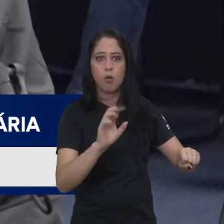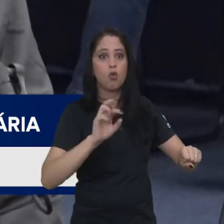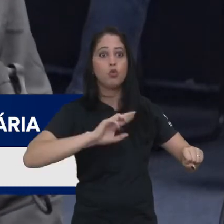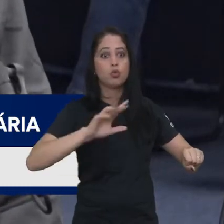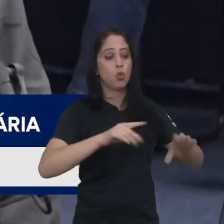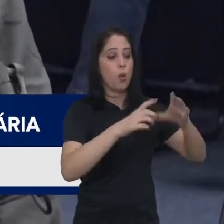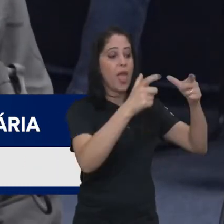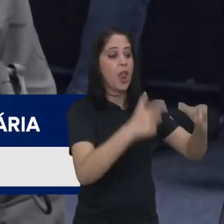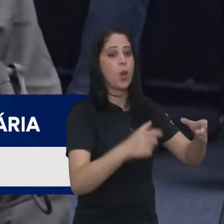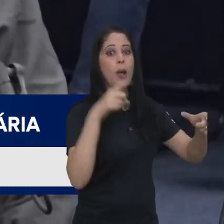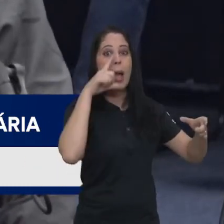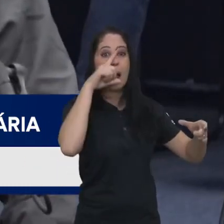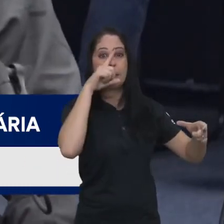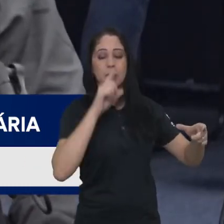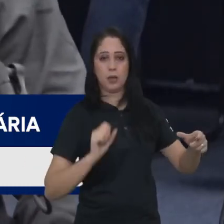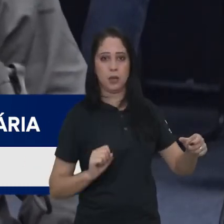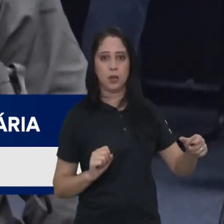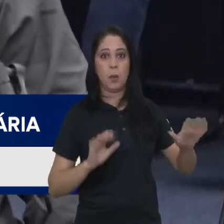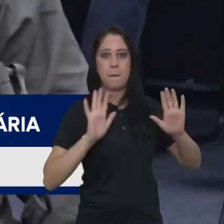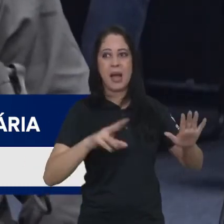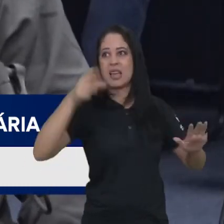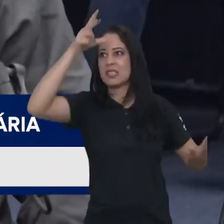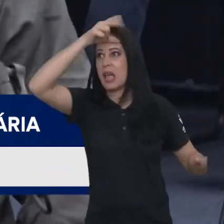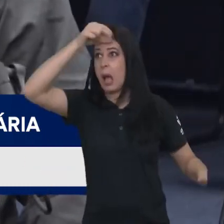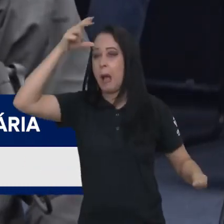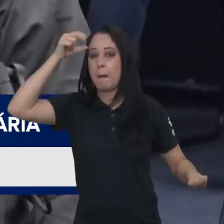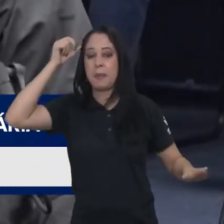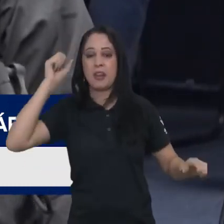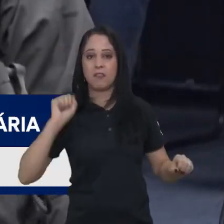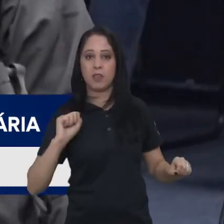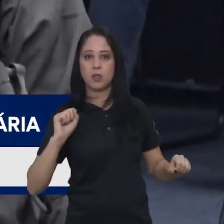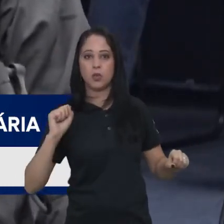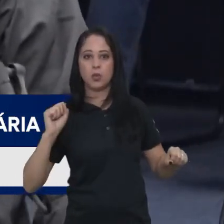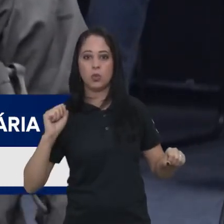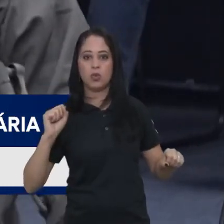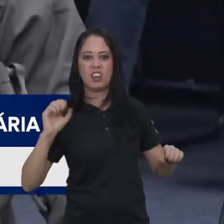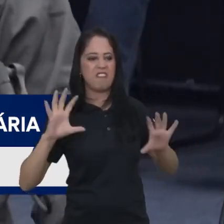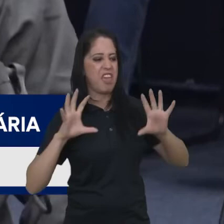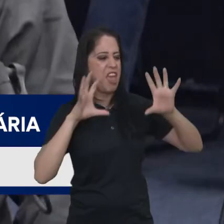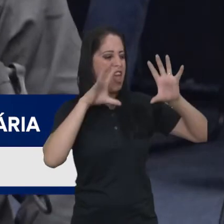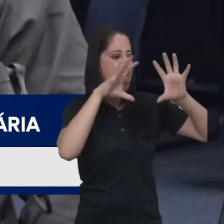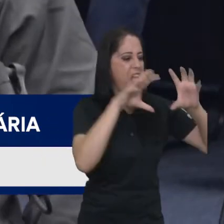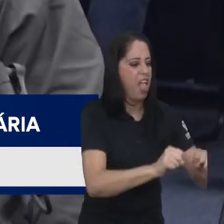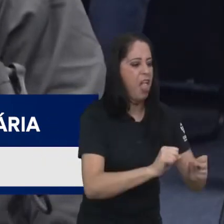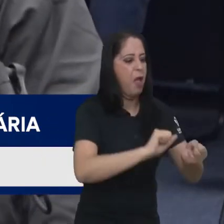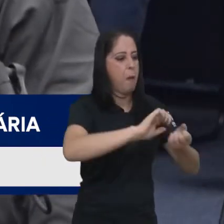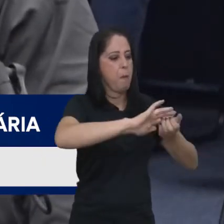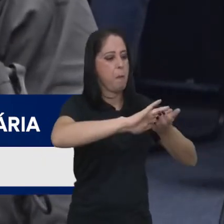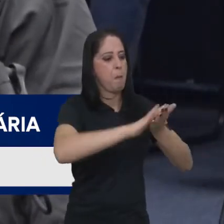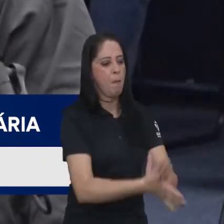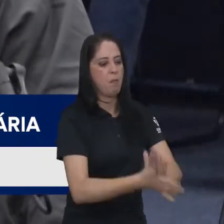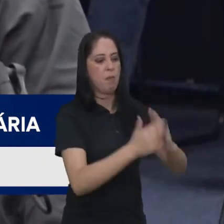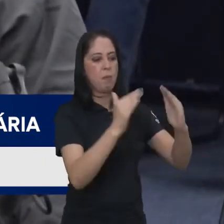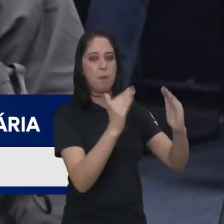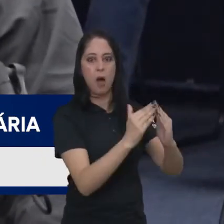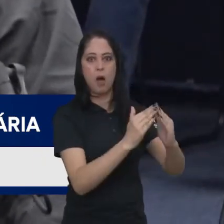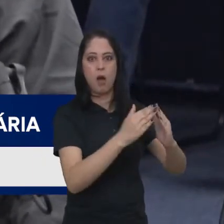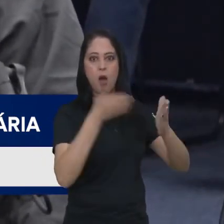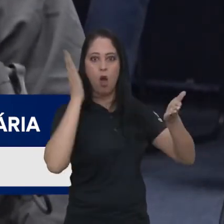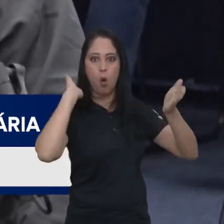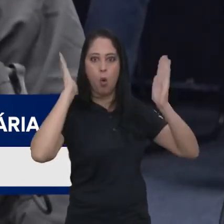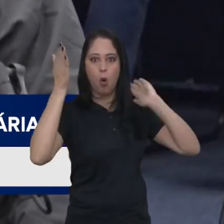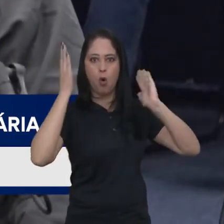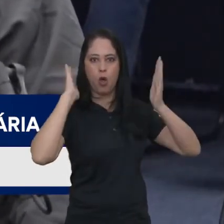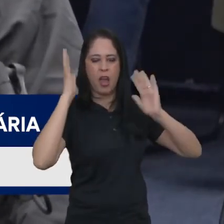de risco, mas simplesmente a prefeitura tem a audácia de colocar o equipamento